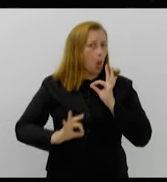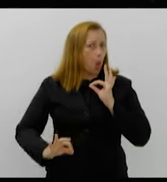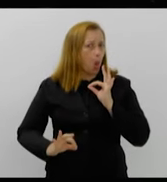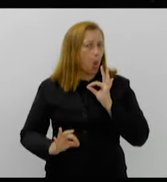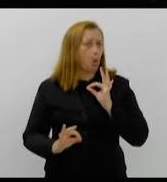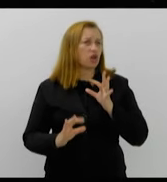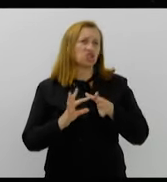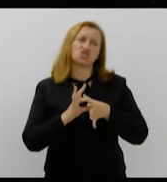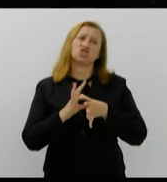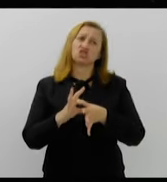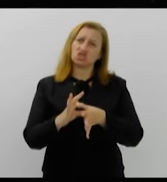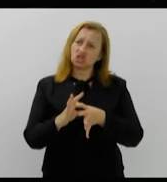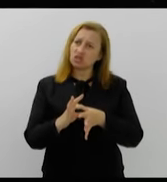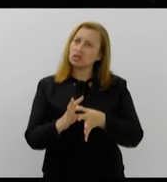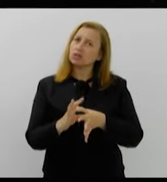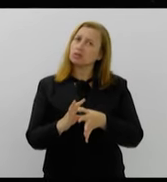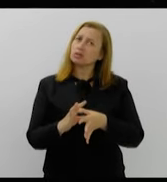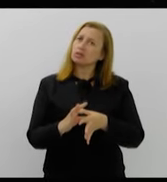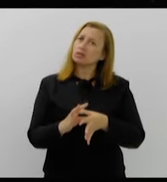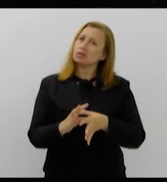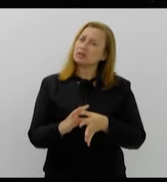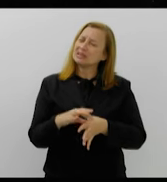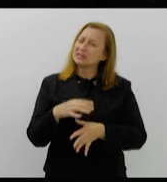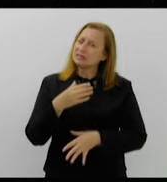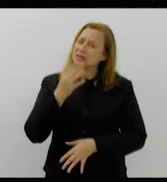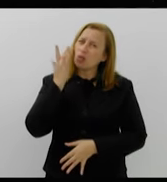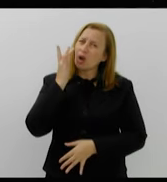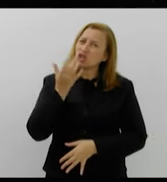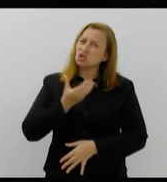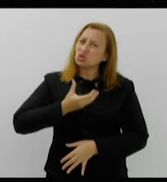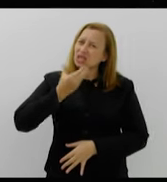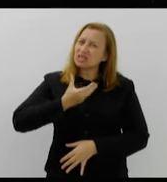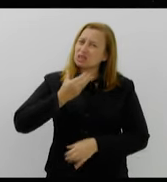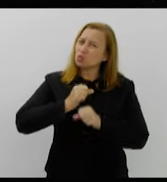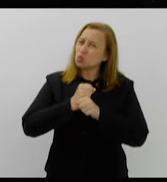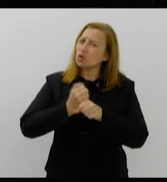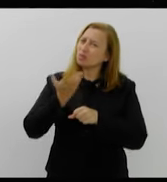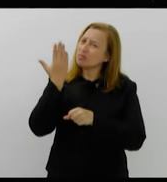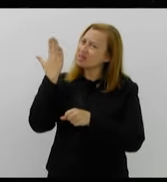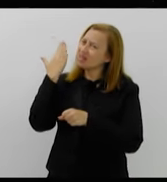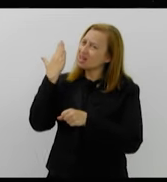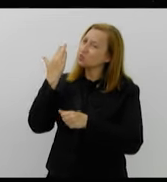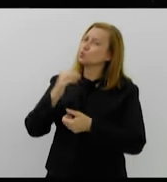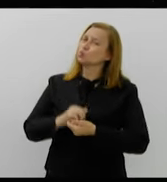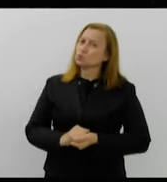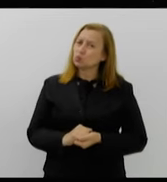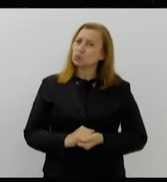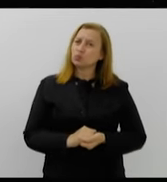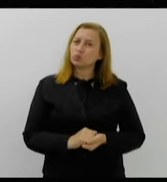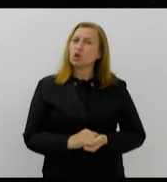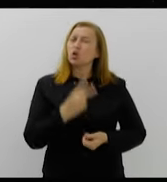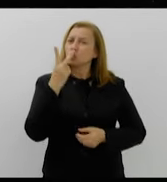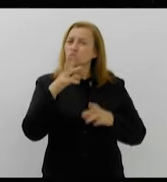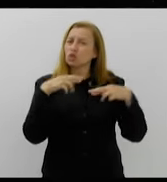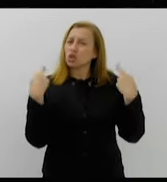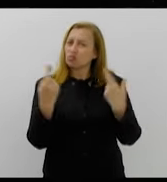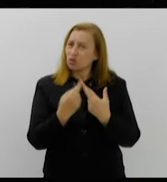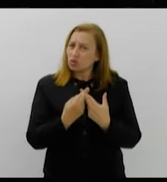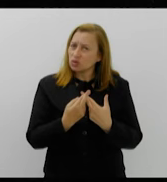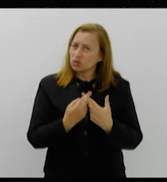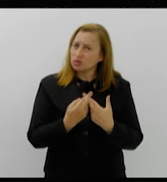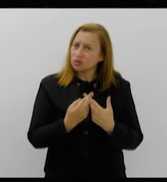líderes salvo erro de memória em dezembro do ano passado foram duas